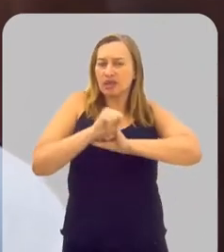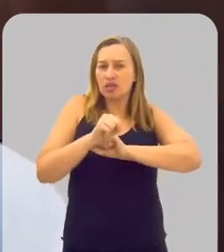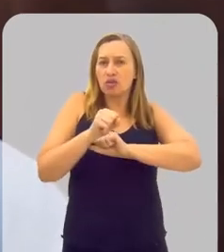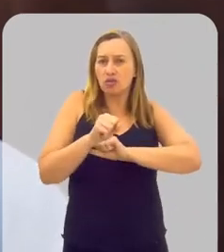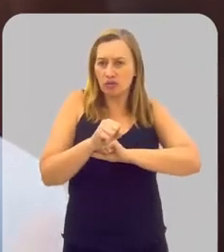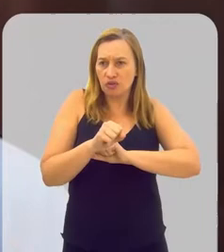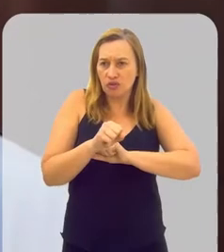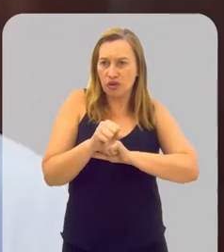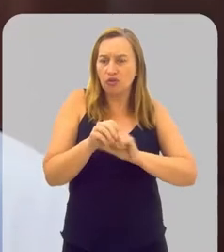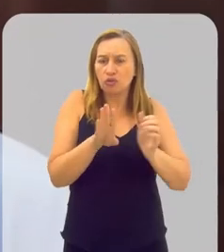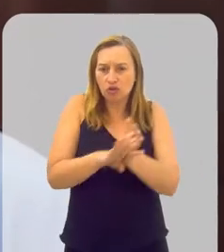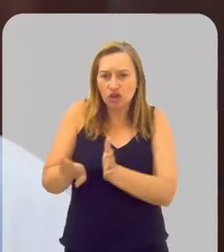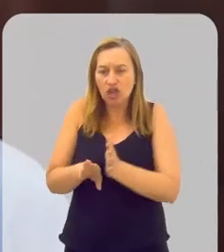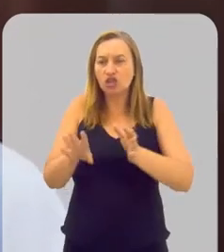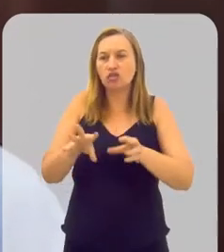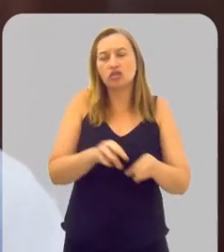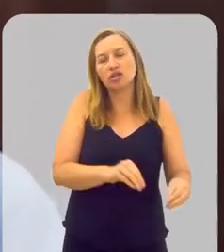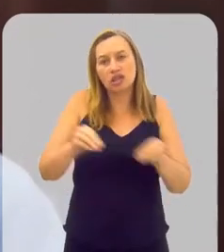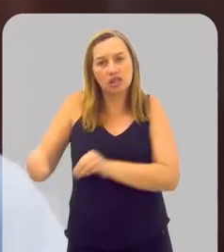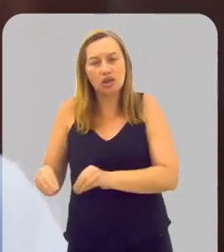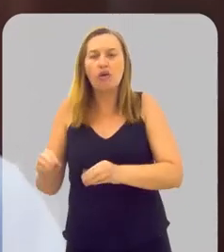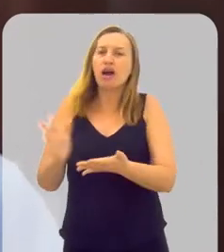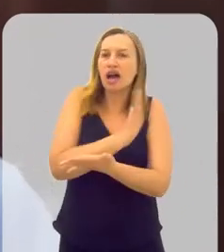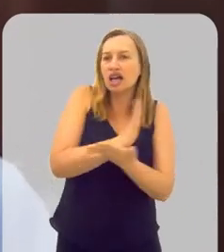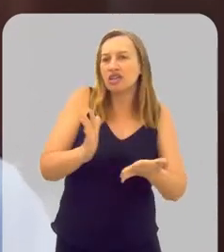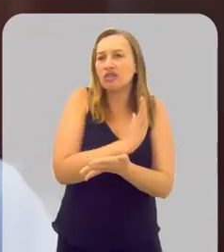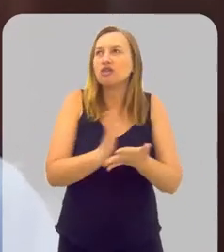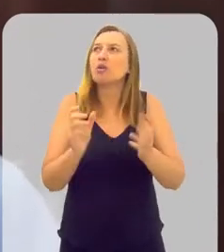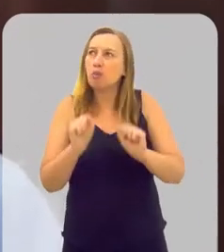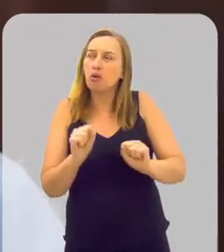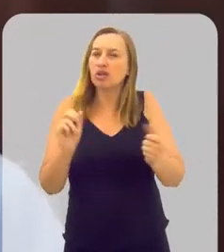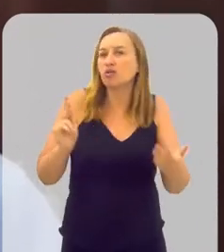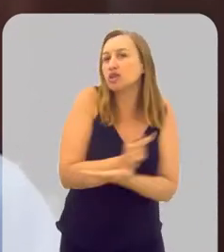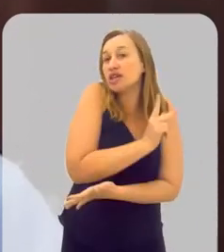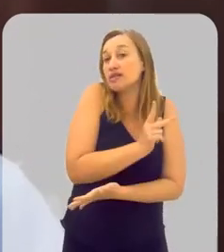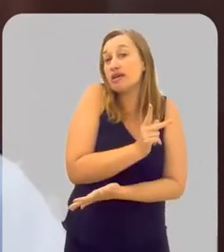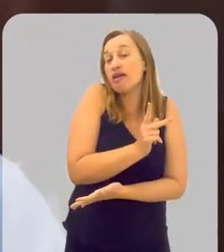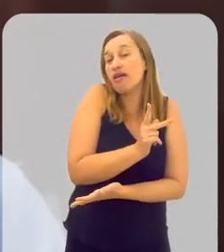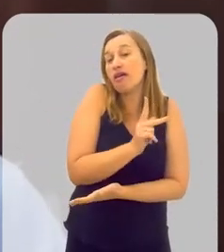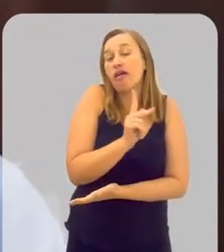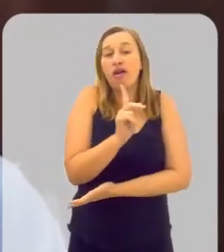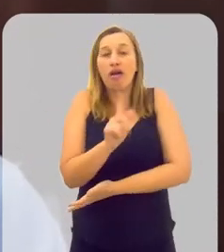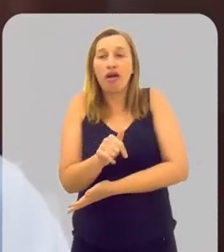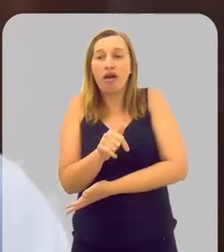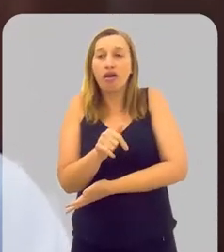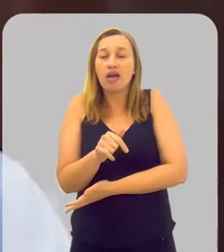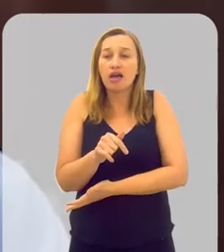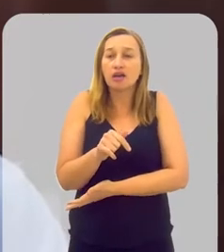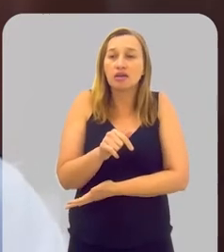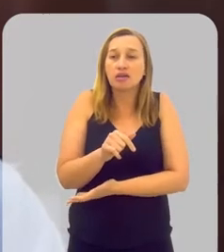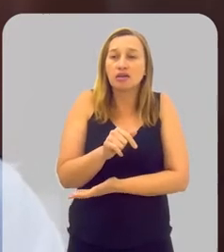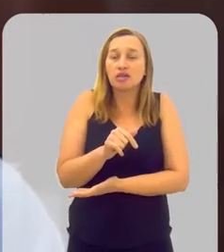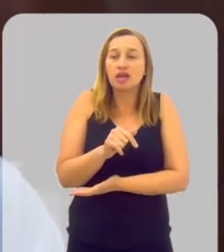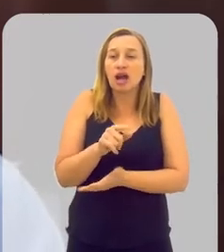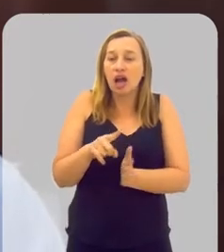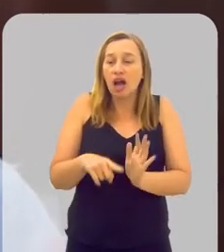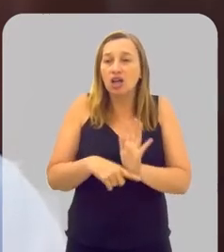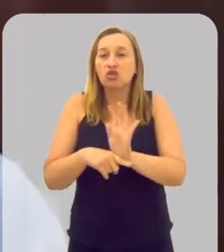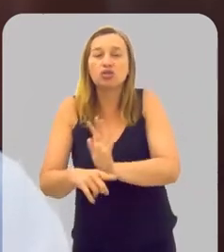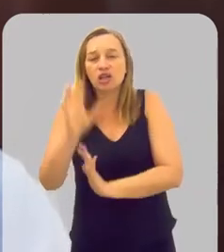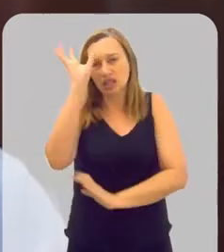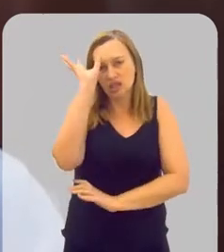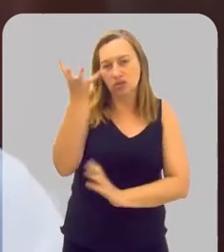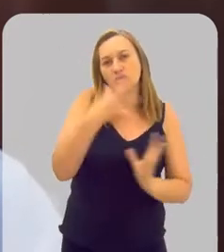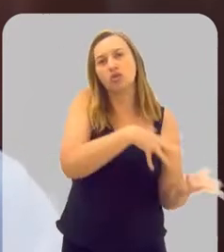precisa absorver os custos dessa transição. Muitas vezes, né, o que pode acabar acontecendo é a gente ser um portador